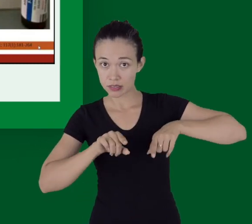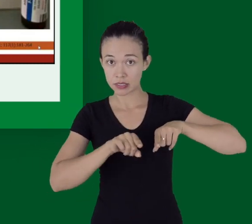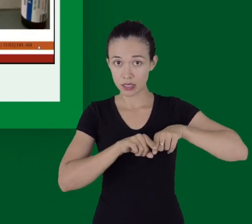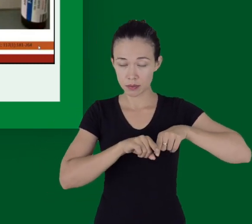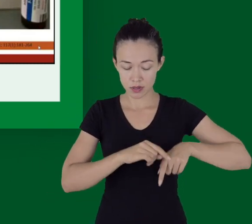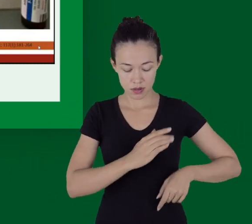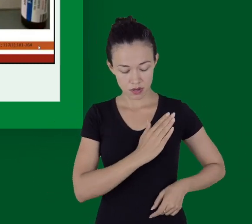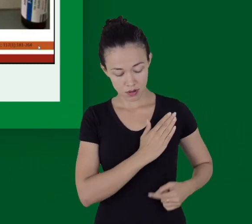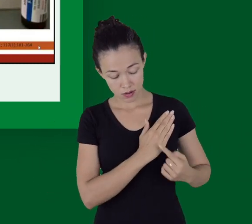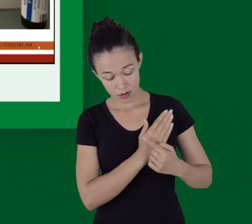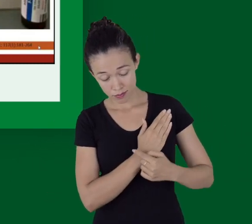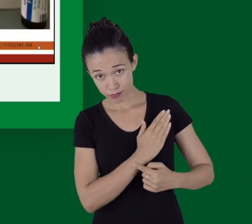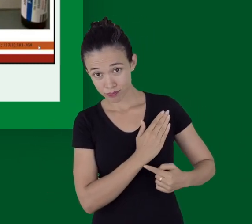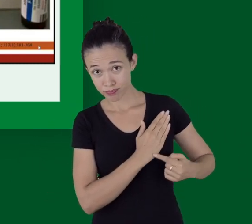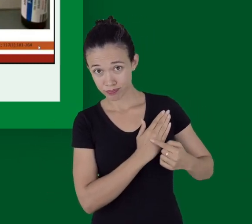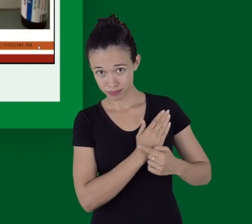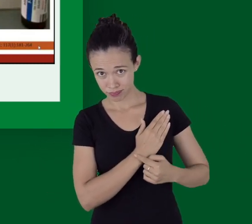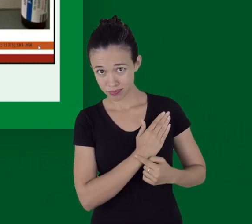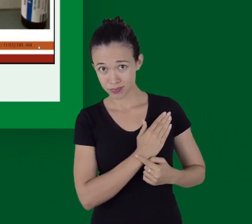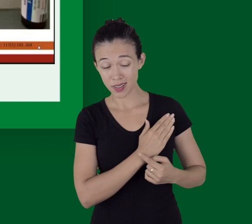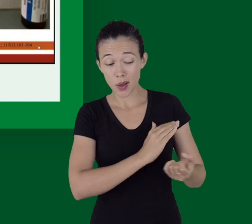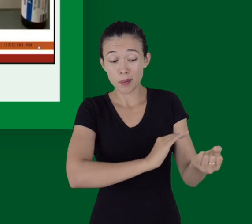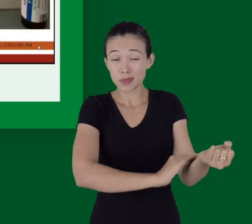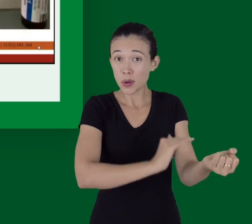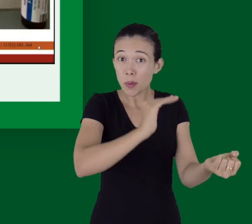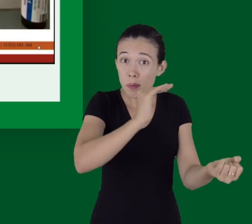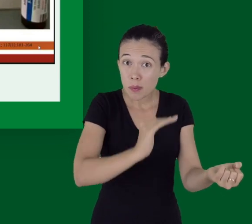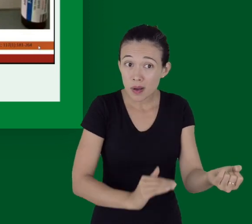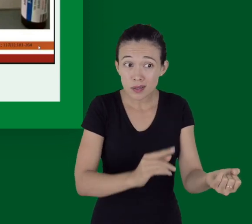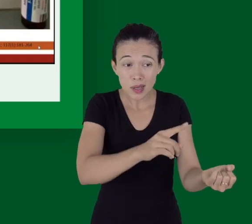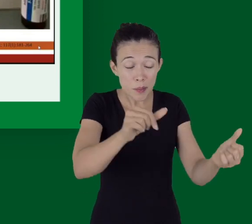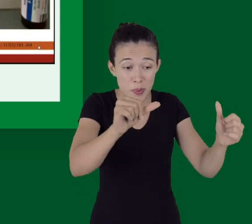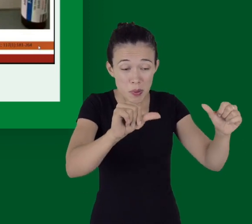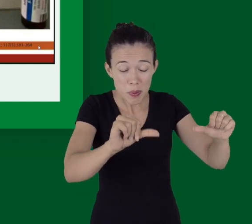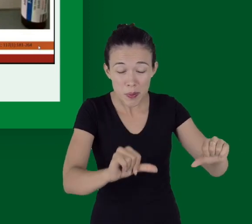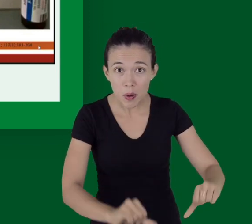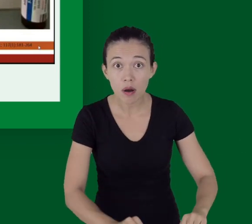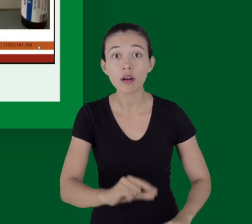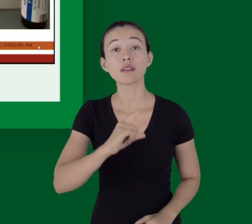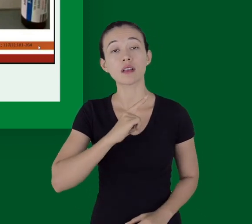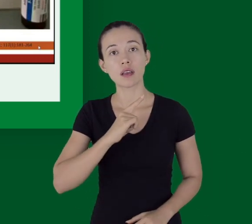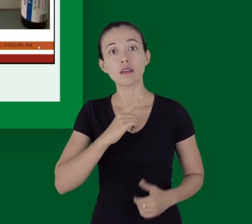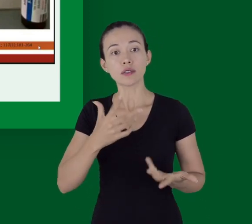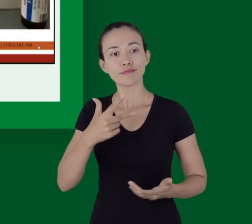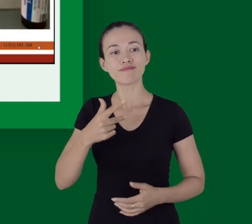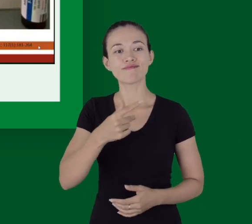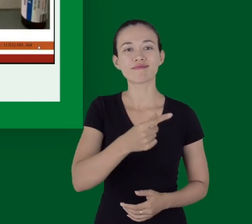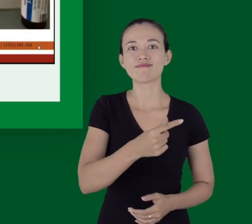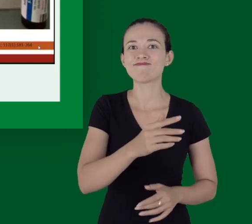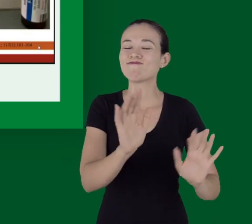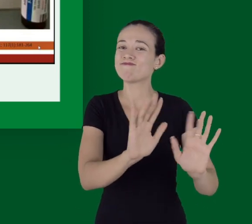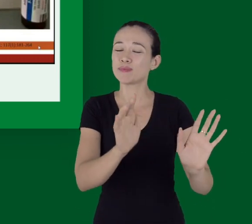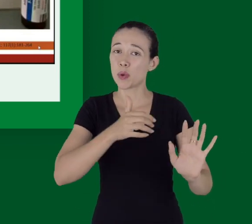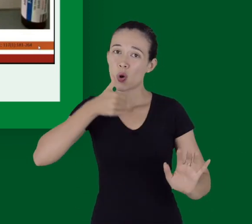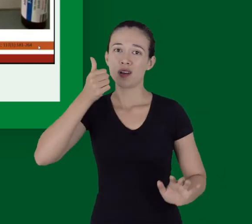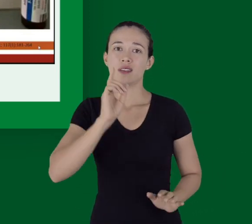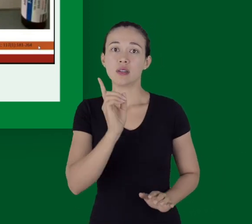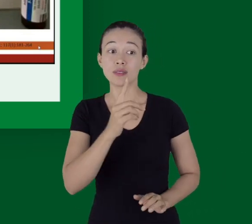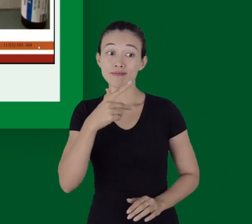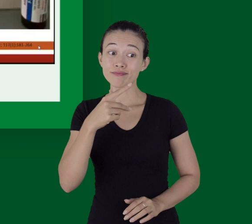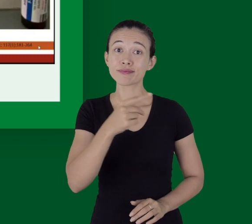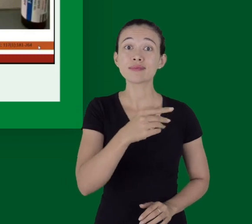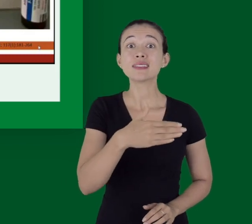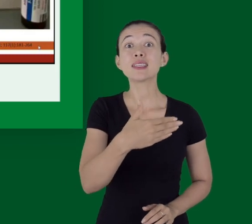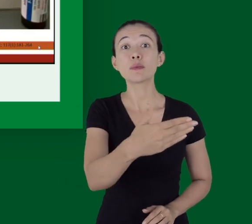Infarto de parede inferior ou de ventrículo direito geralmente evolui com hipotensão. Então, são casos que a gente evita fazer nitrato. E